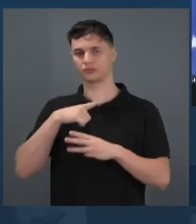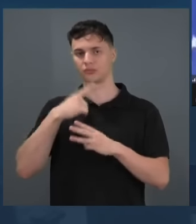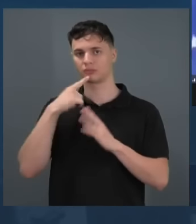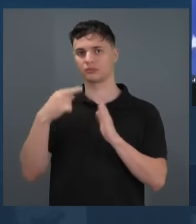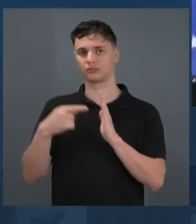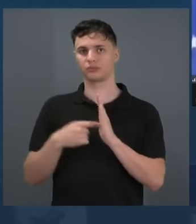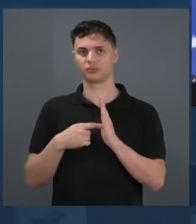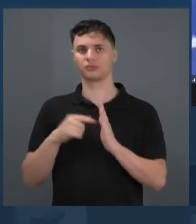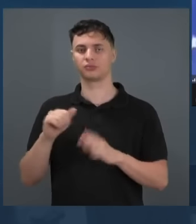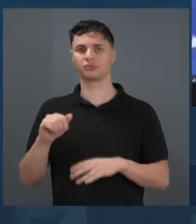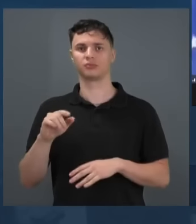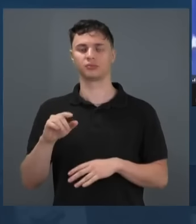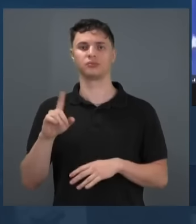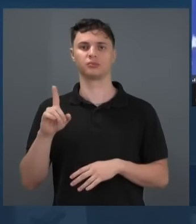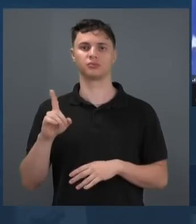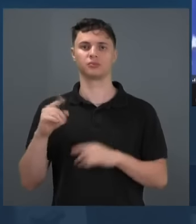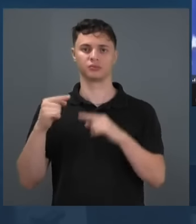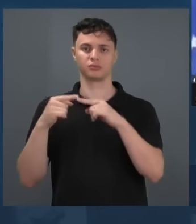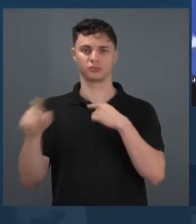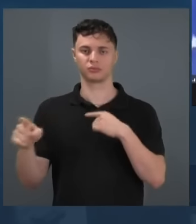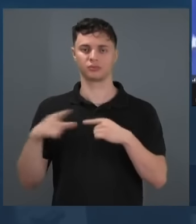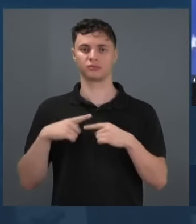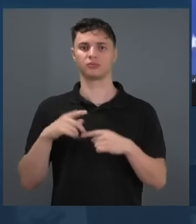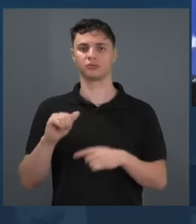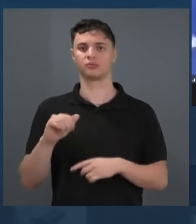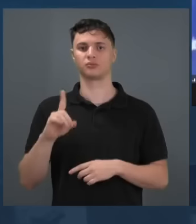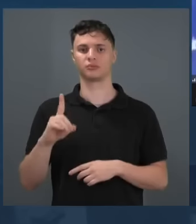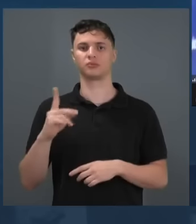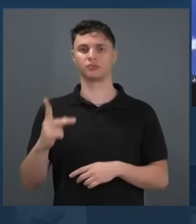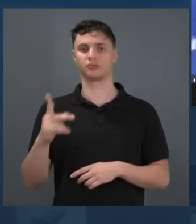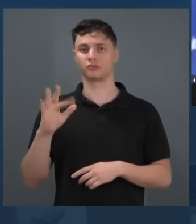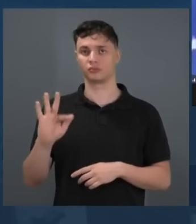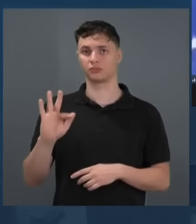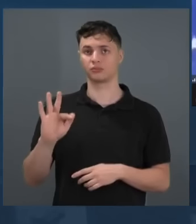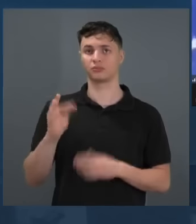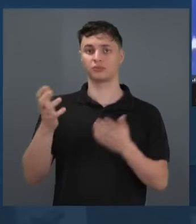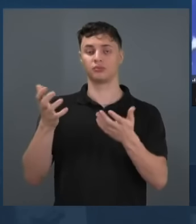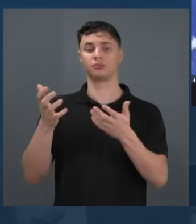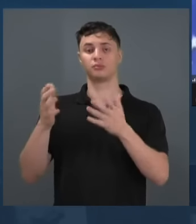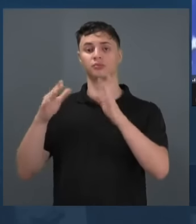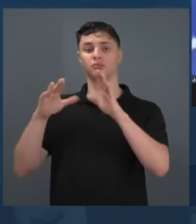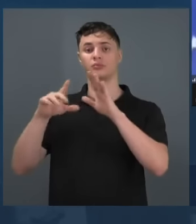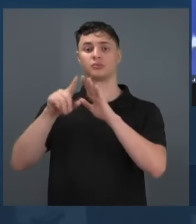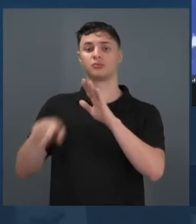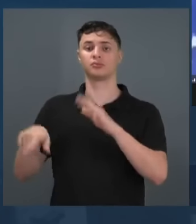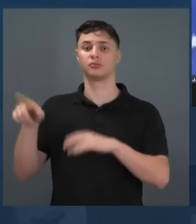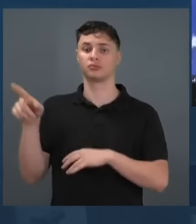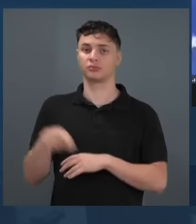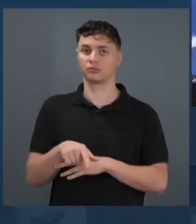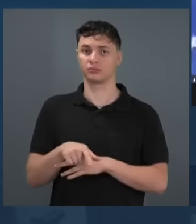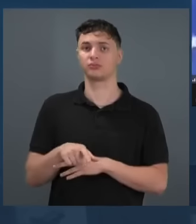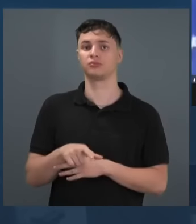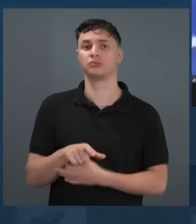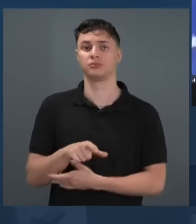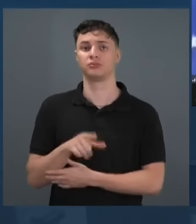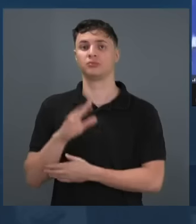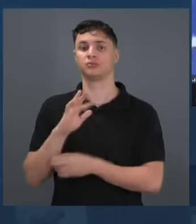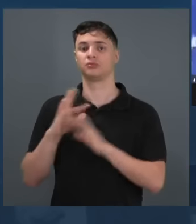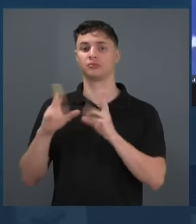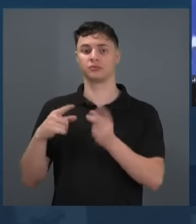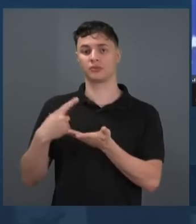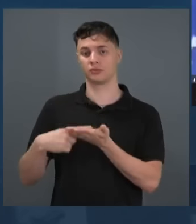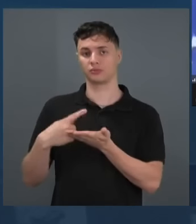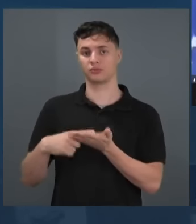de preceito constitucional, a DPF, que pretende suspender todos os acordos